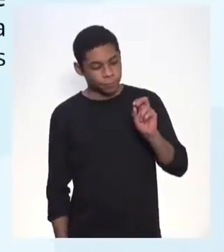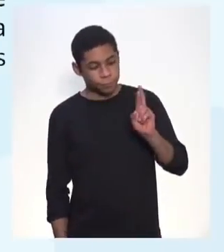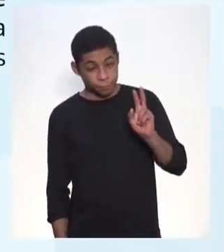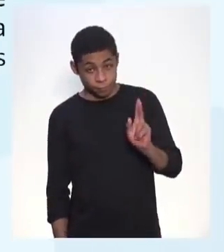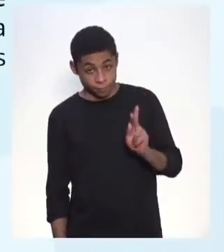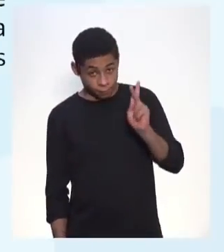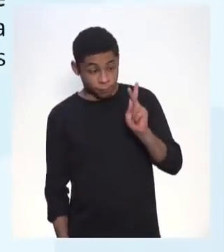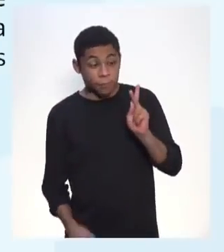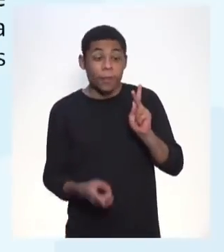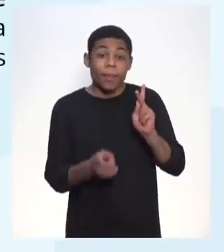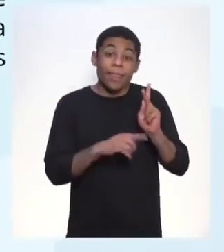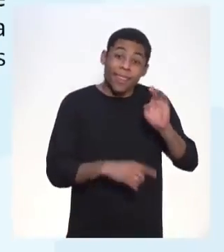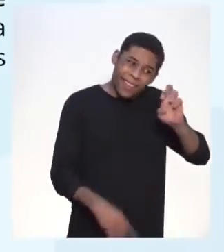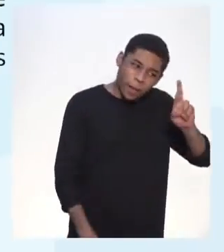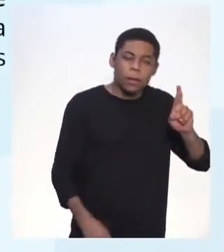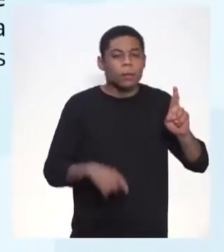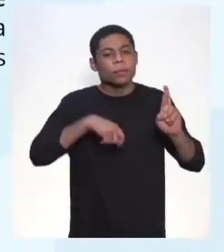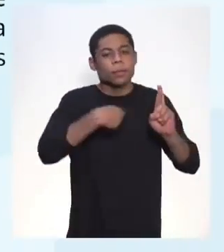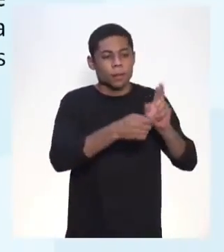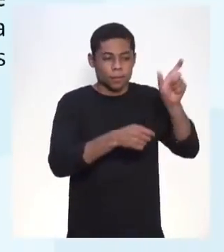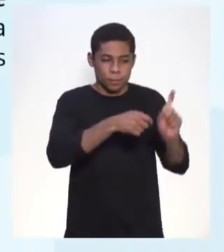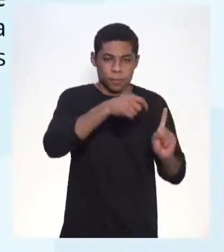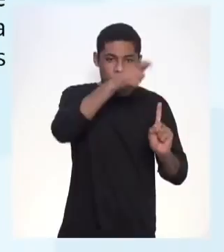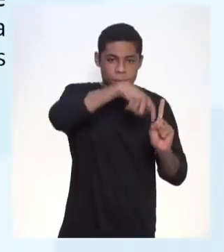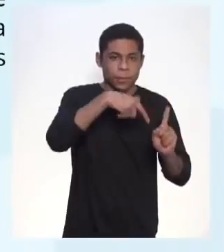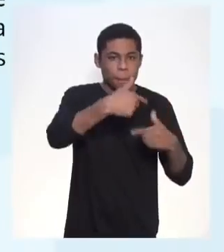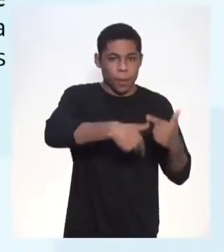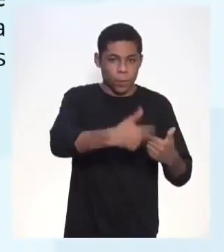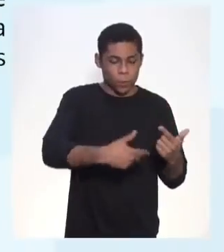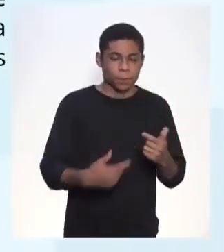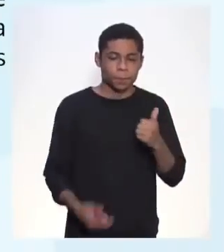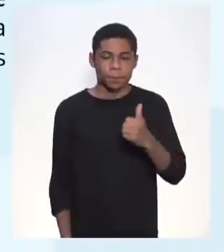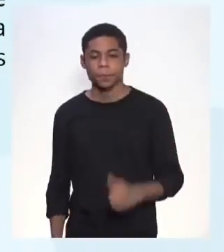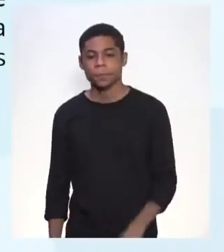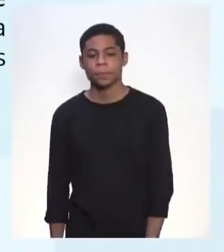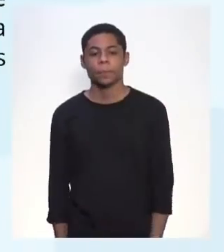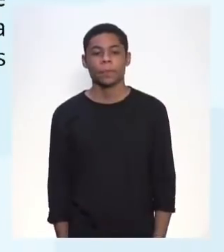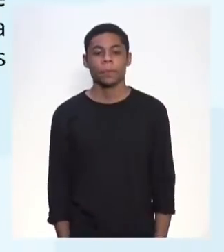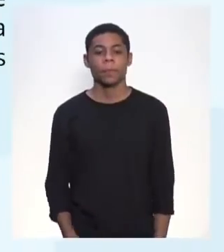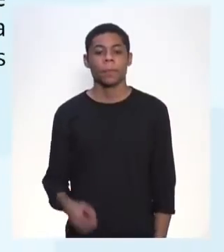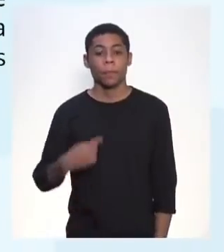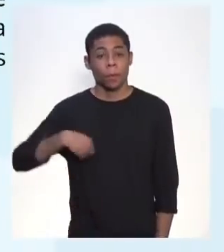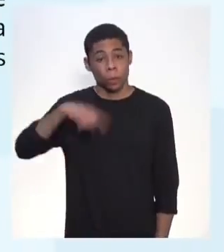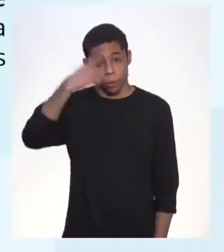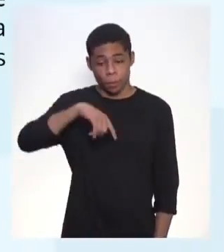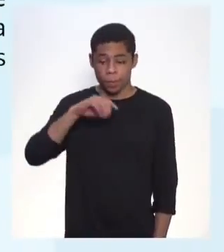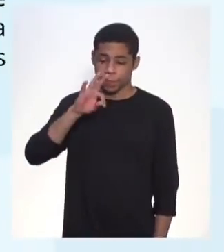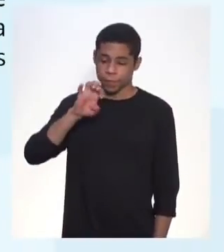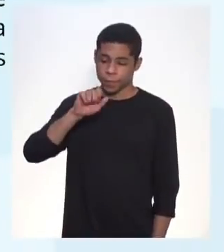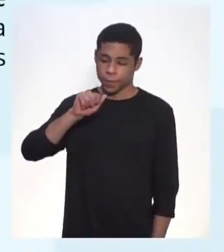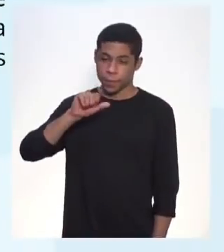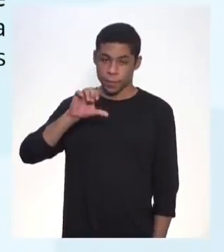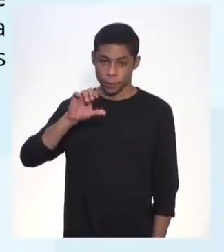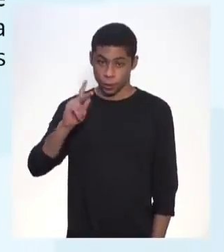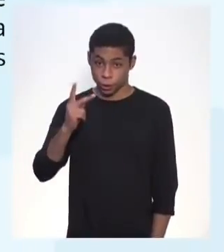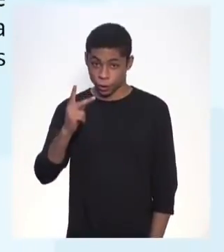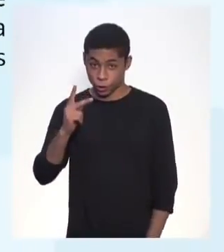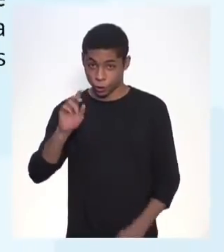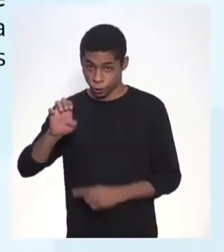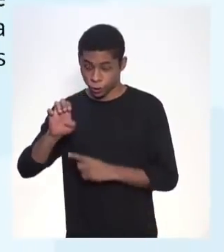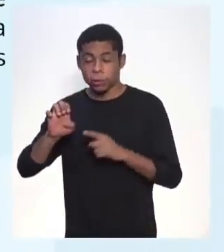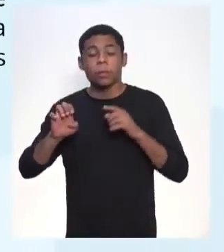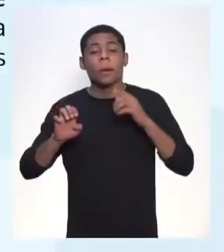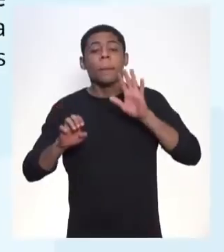vira trabalhador, worker. Teach. Teach, nós somos teachers. Very good, thanks.